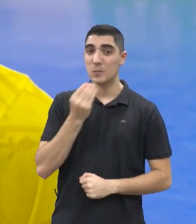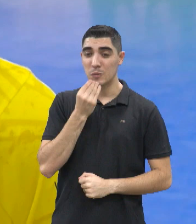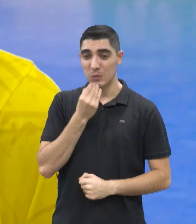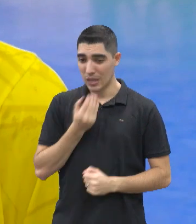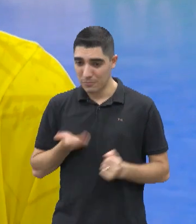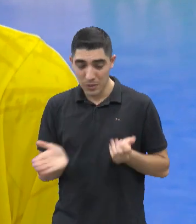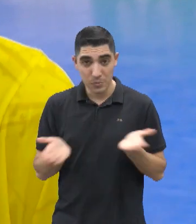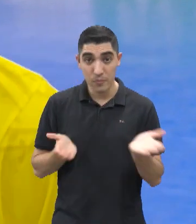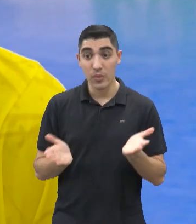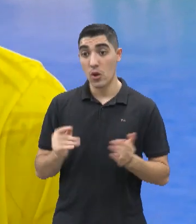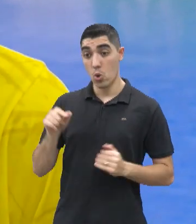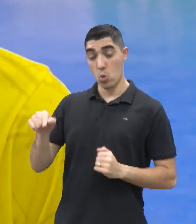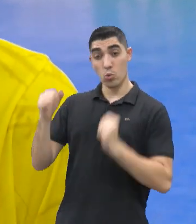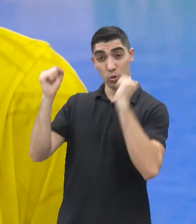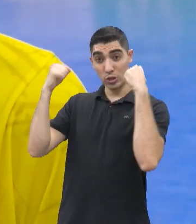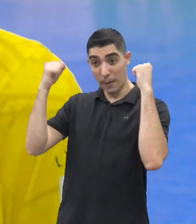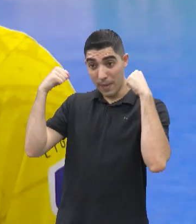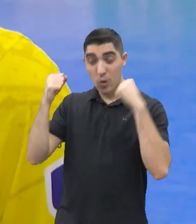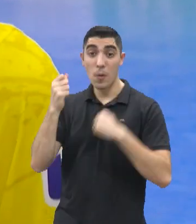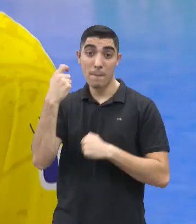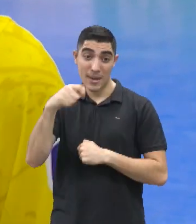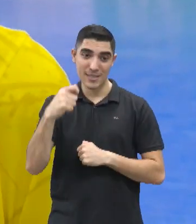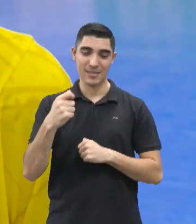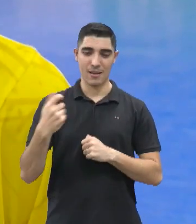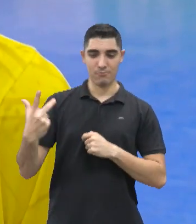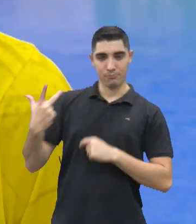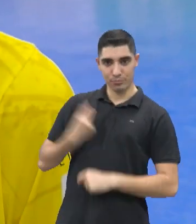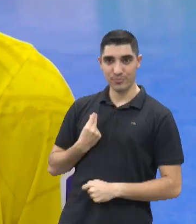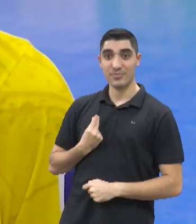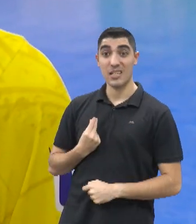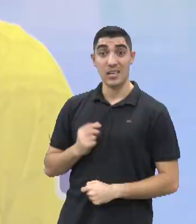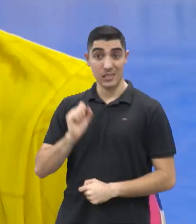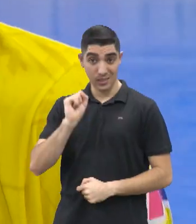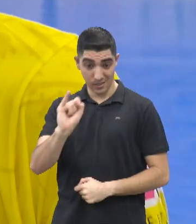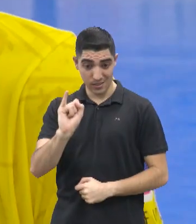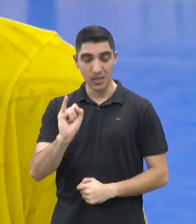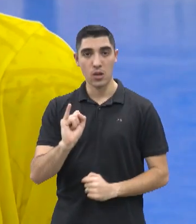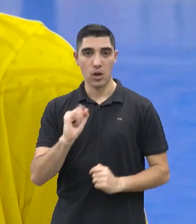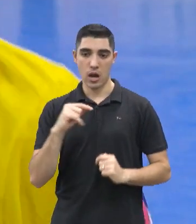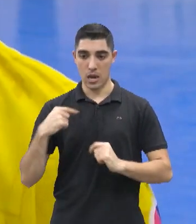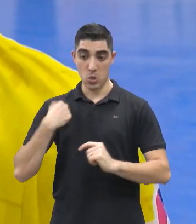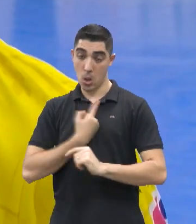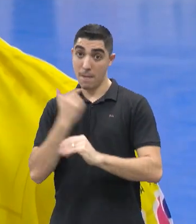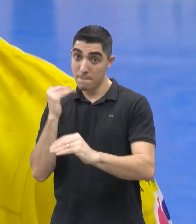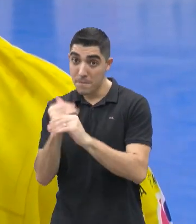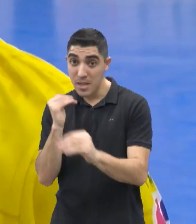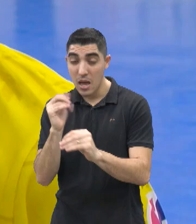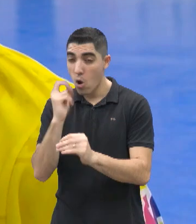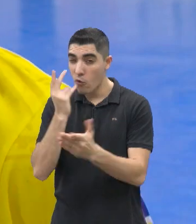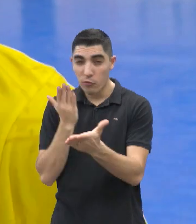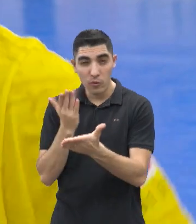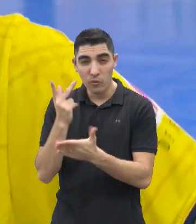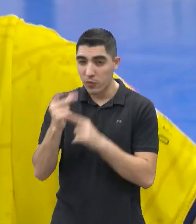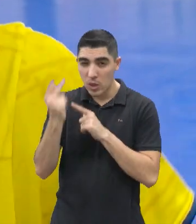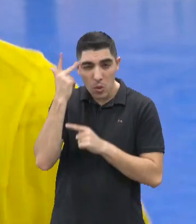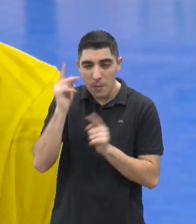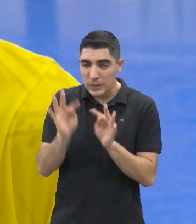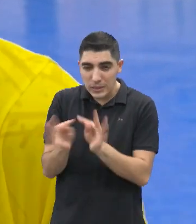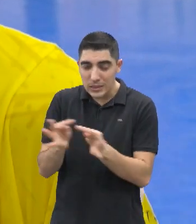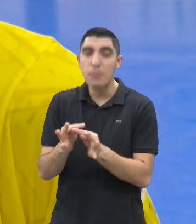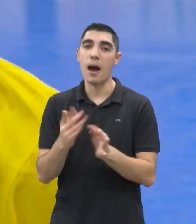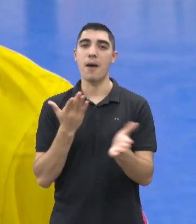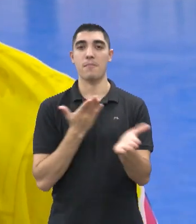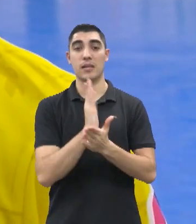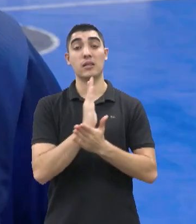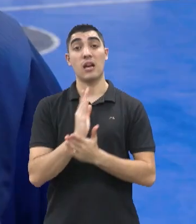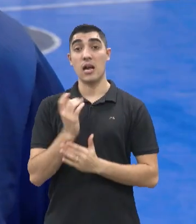precisa vencer a gente, né? Porque o empate ou a vitória classifica o São José. É uma pequena vantagem, não tem nada decidido ainda. Sexta-feira lá em